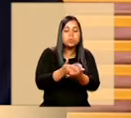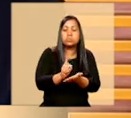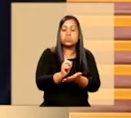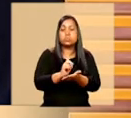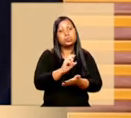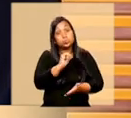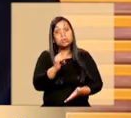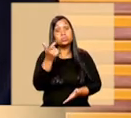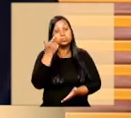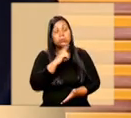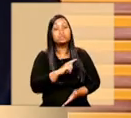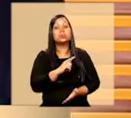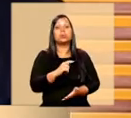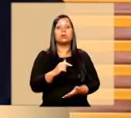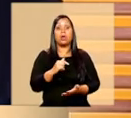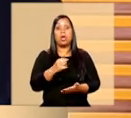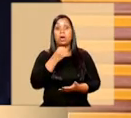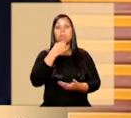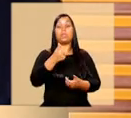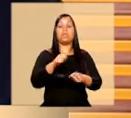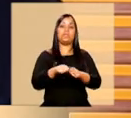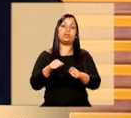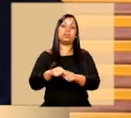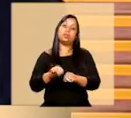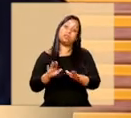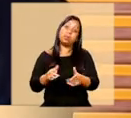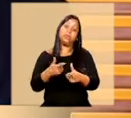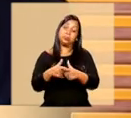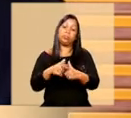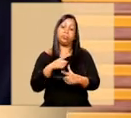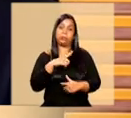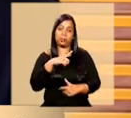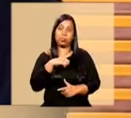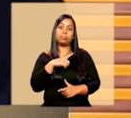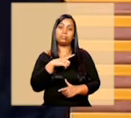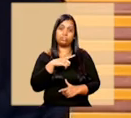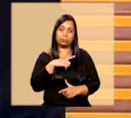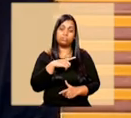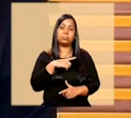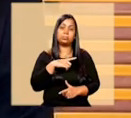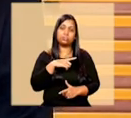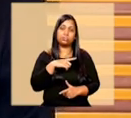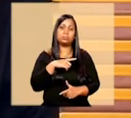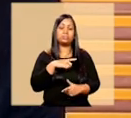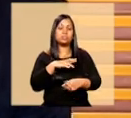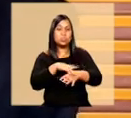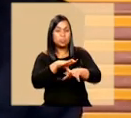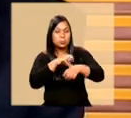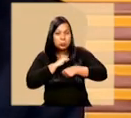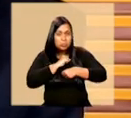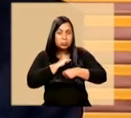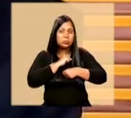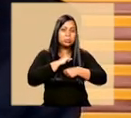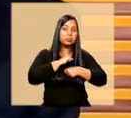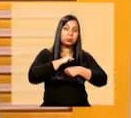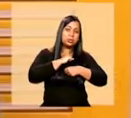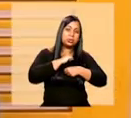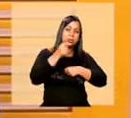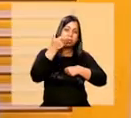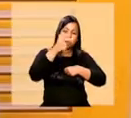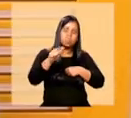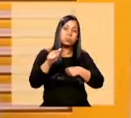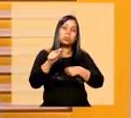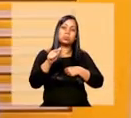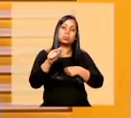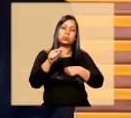Isso seria que, se um dia der certo, vai ser possível fazer em grande escala. Porém, tem os problemas, né? A transmissão, por exemplo, de infecção de